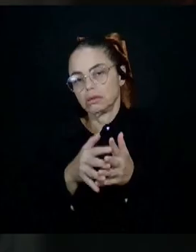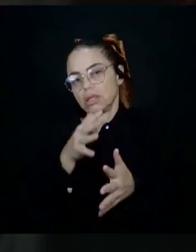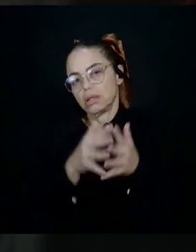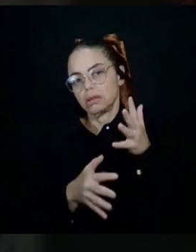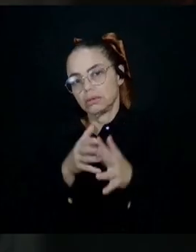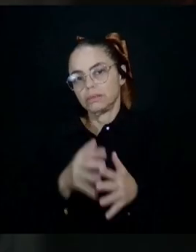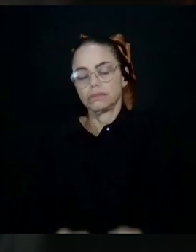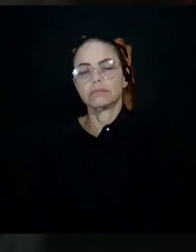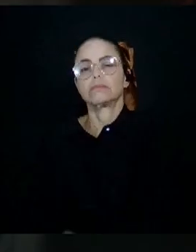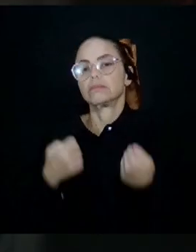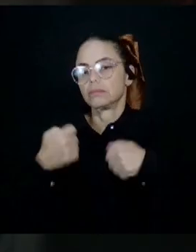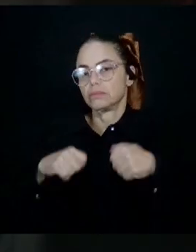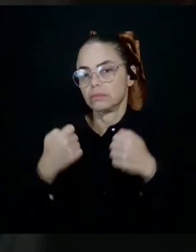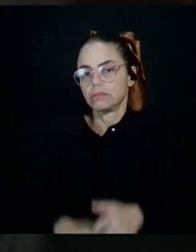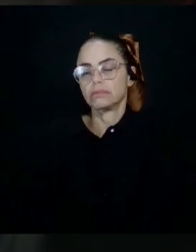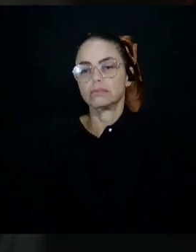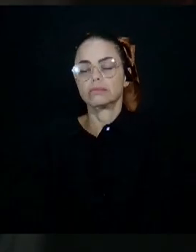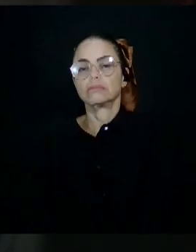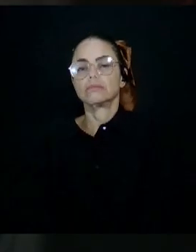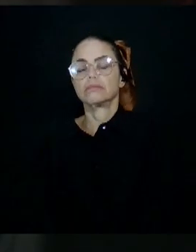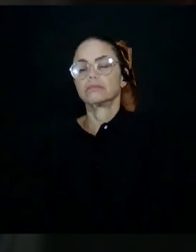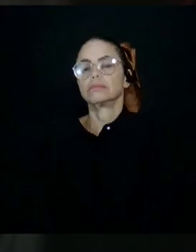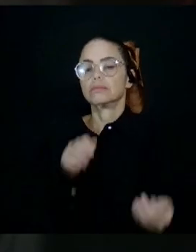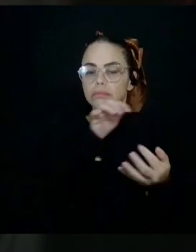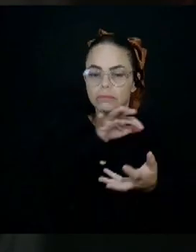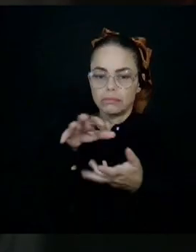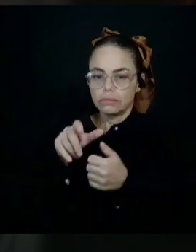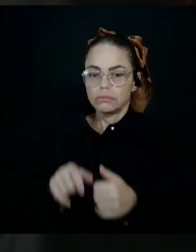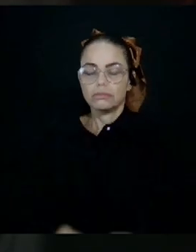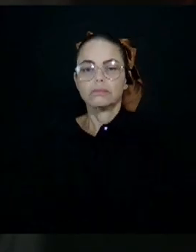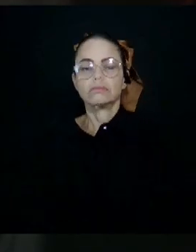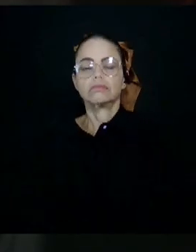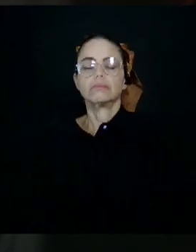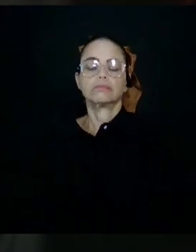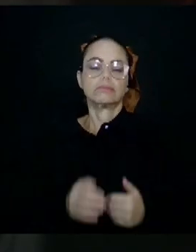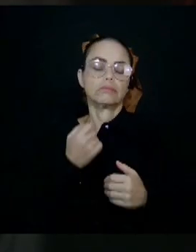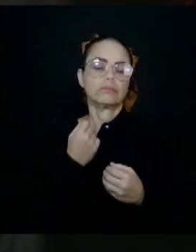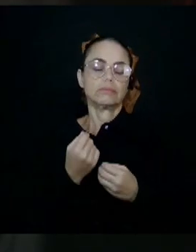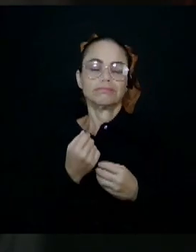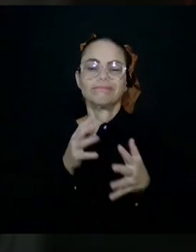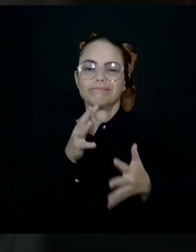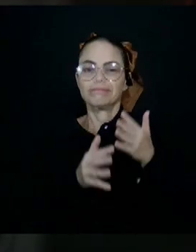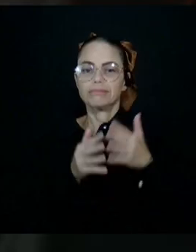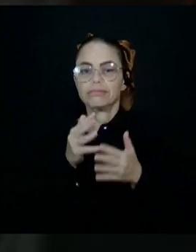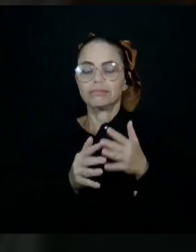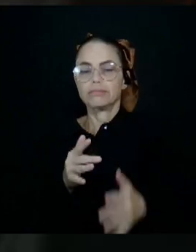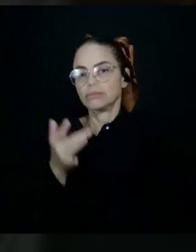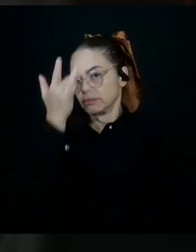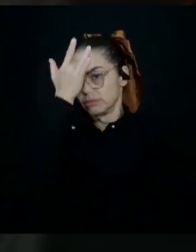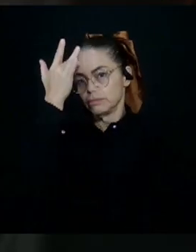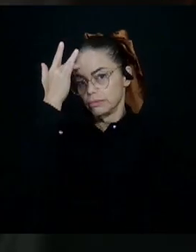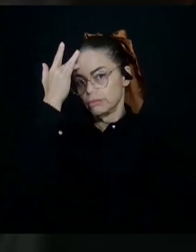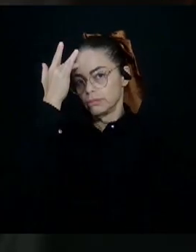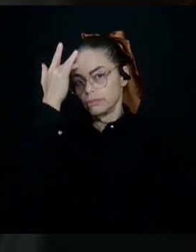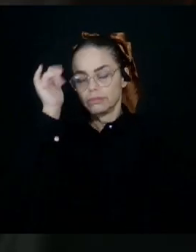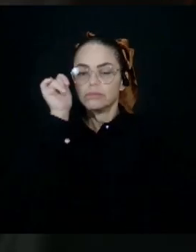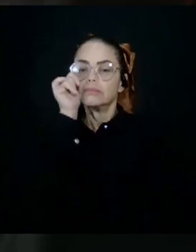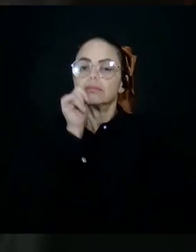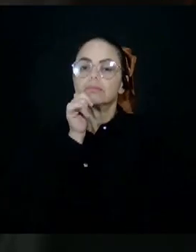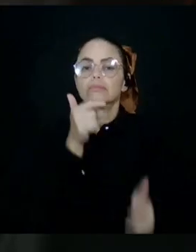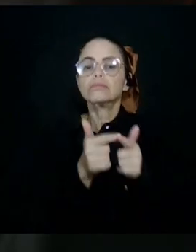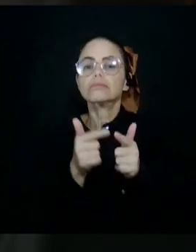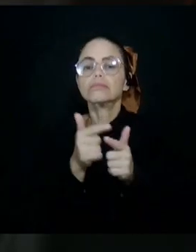necessidade de rotular o mundo, o afeto, ele interfere na saúde mental dessas mulheres? Porque se a gente para